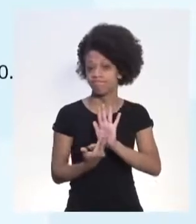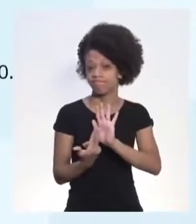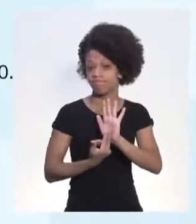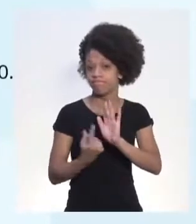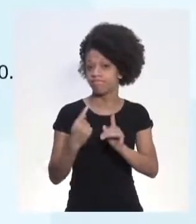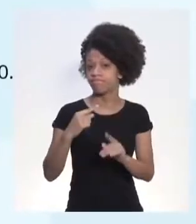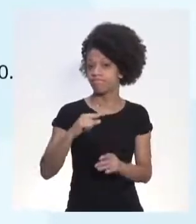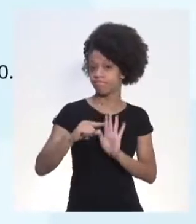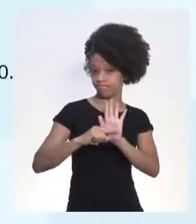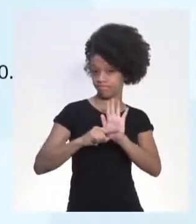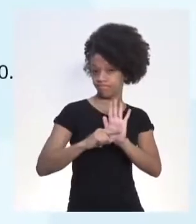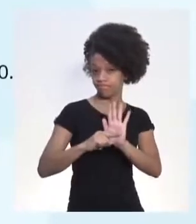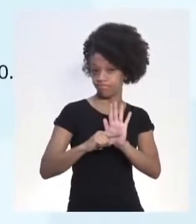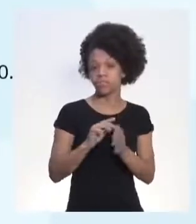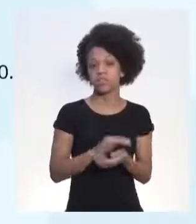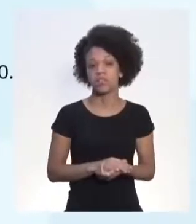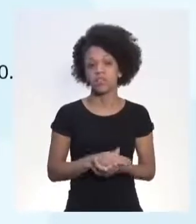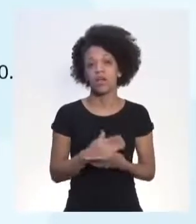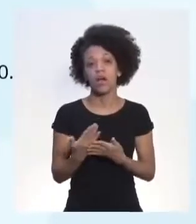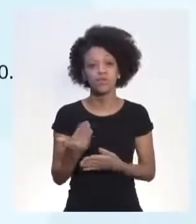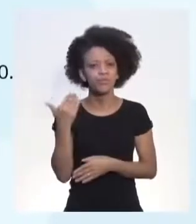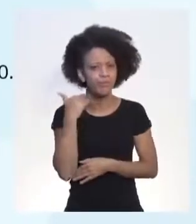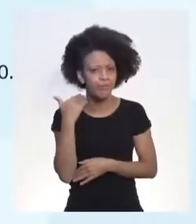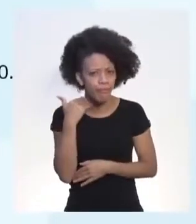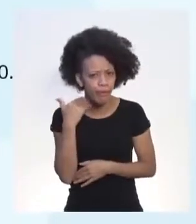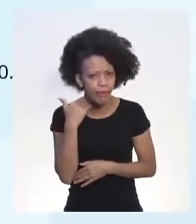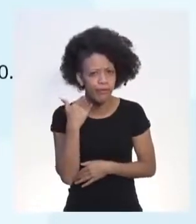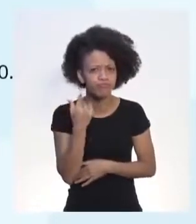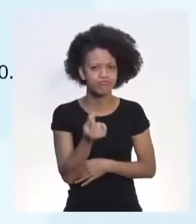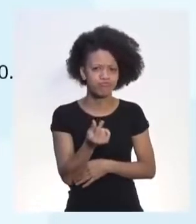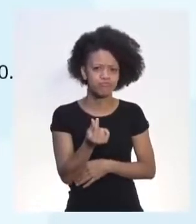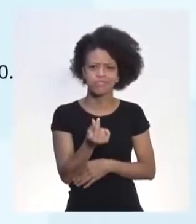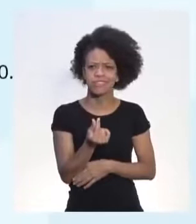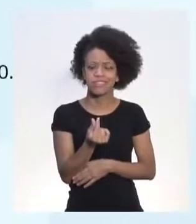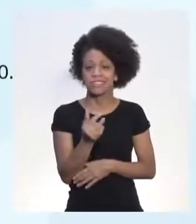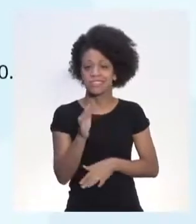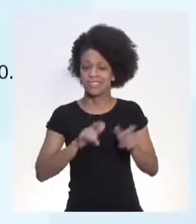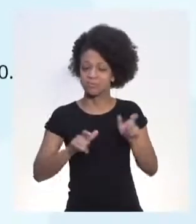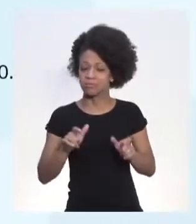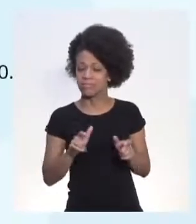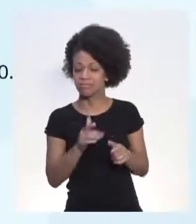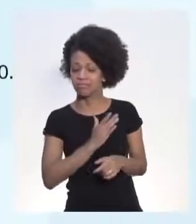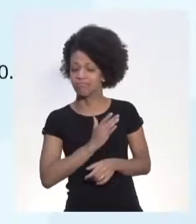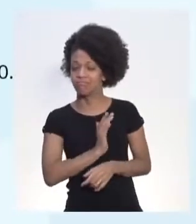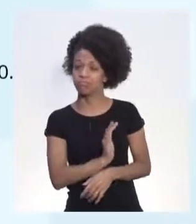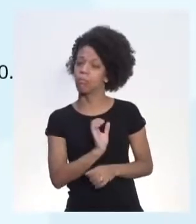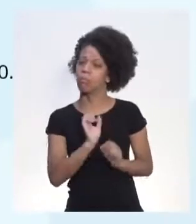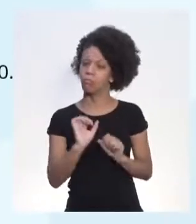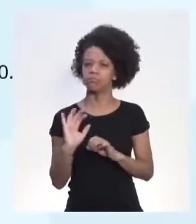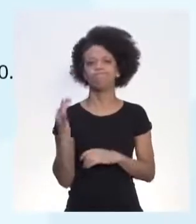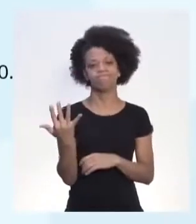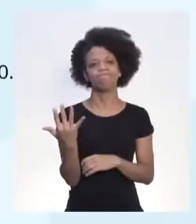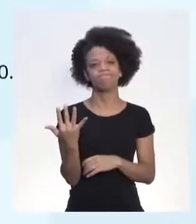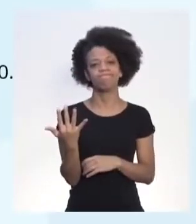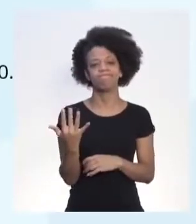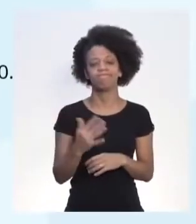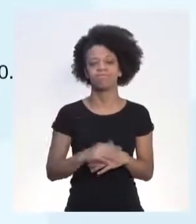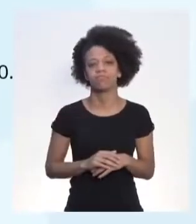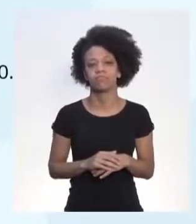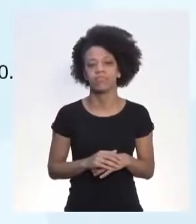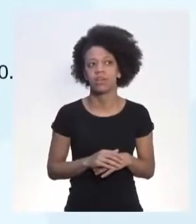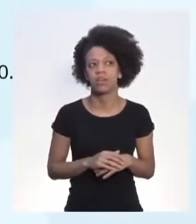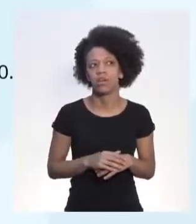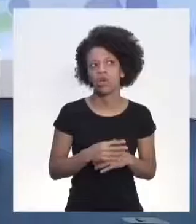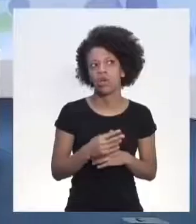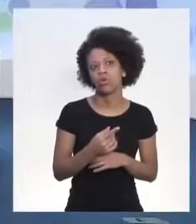esse negativo. No extrato bancário, né, Osmar, que ninguém gosta de ver, mas pode acontecer, né? Pode Sim. aparecer um valor lá de